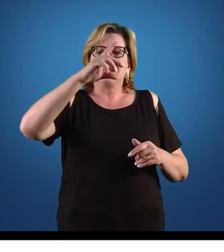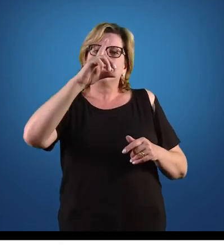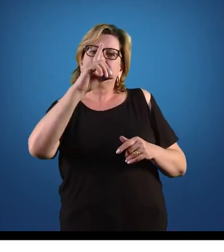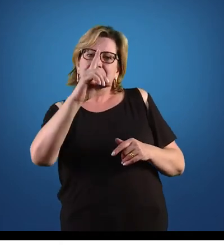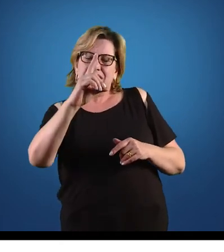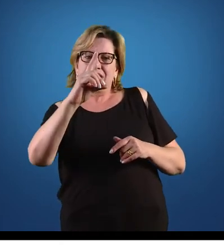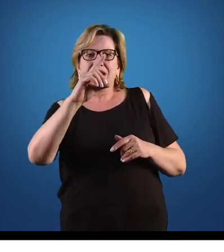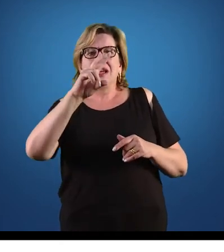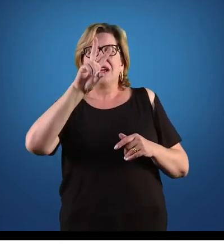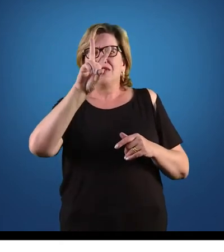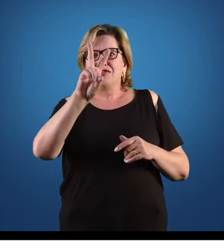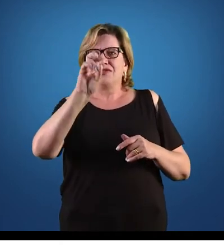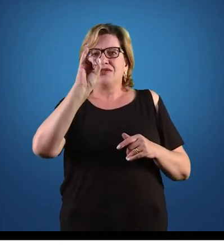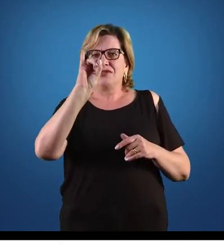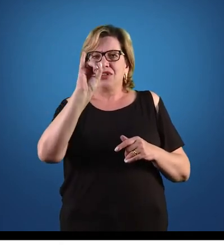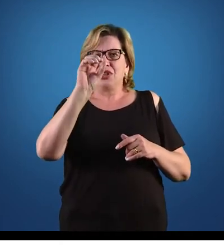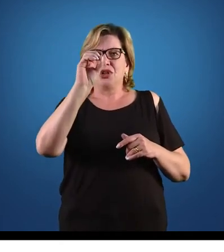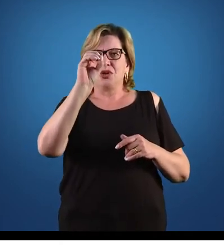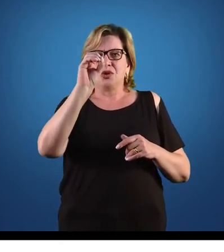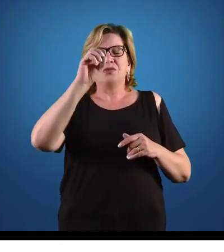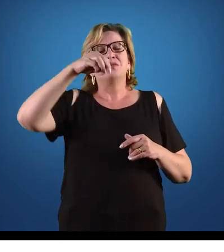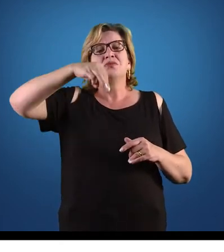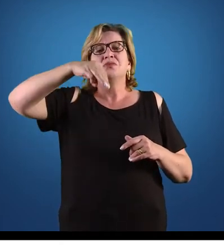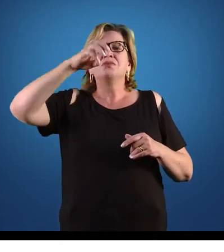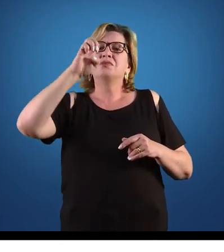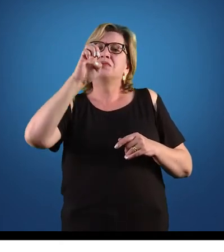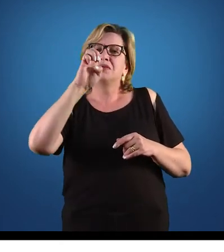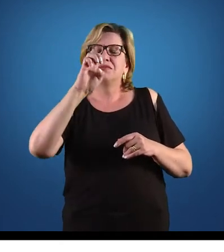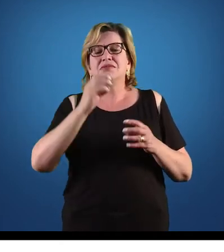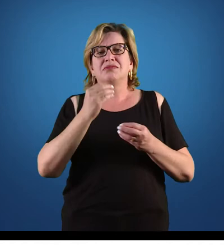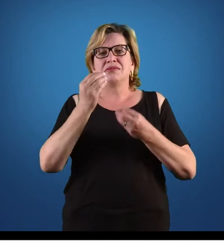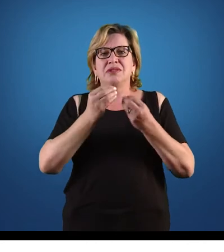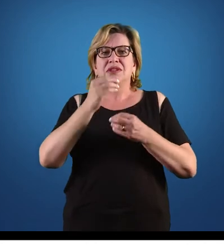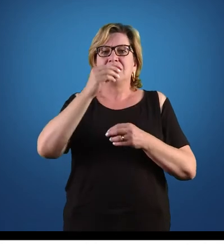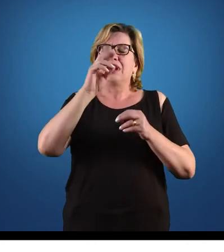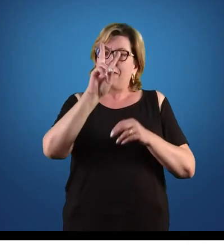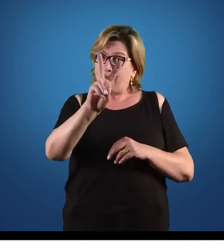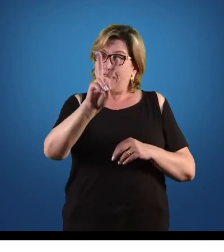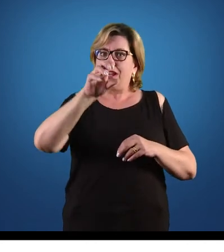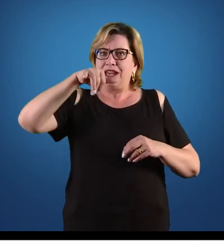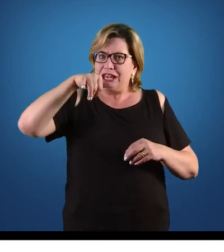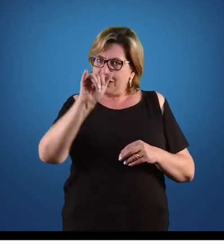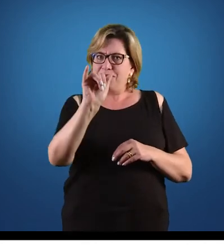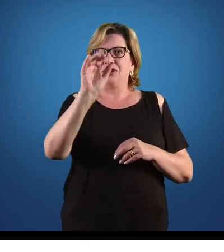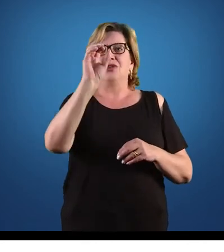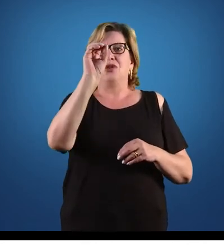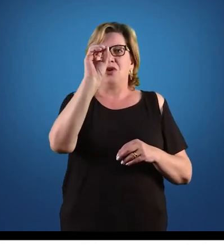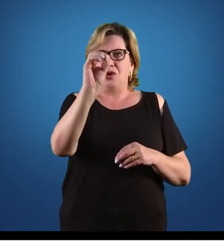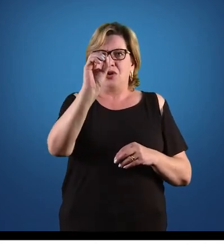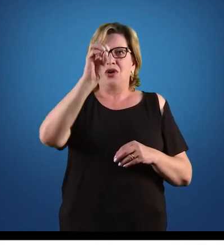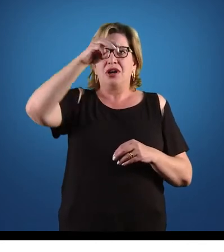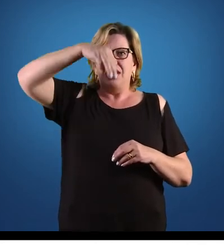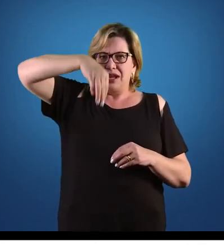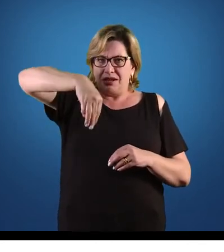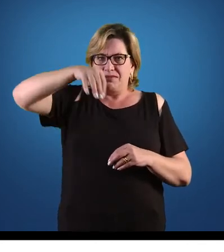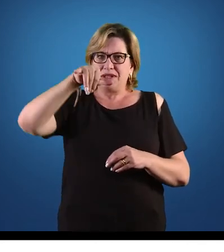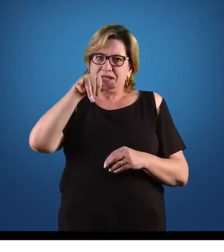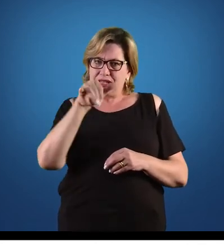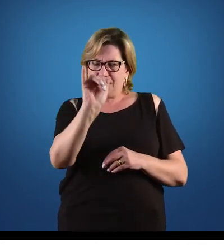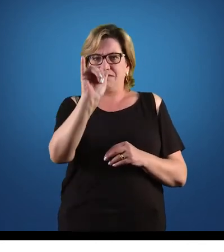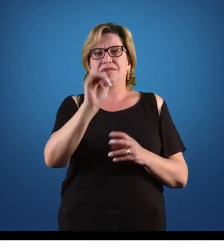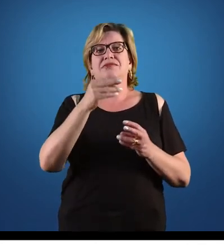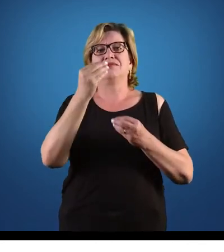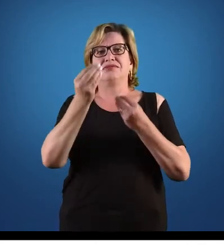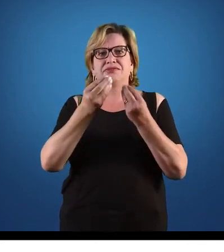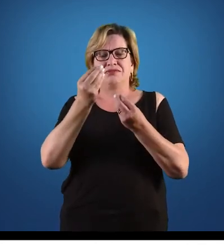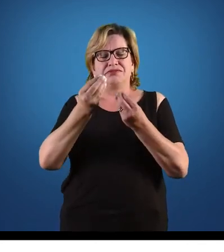né? Ou projetor 3D Viomi. Viomi, como eu estou falando, é V-Y-O-M-Y, ok? Esse